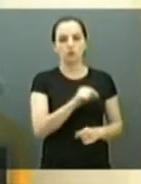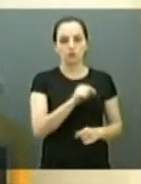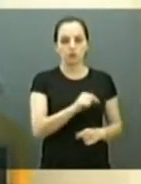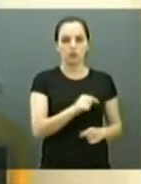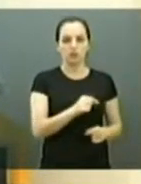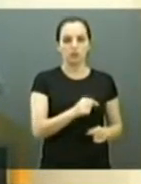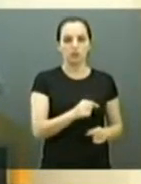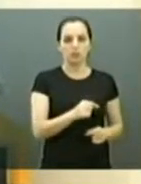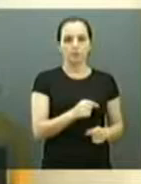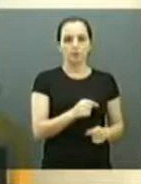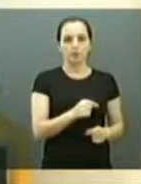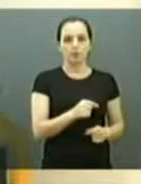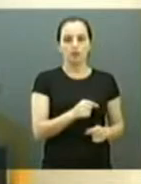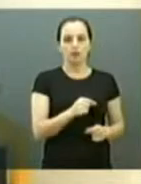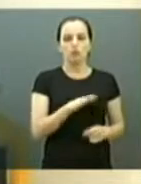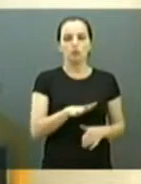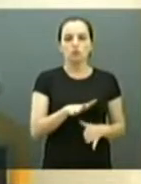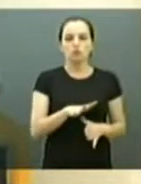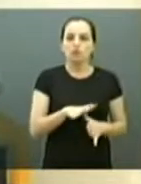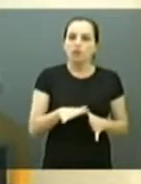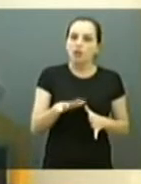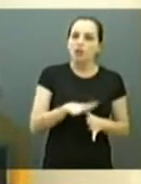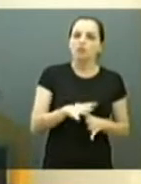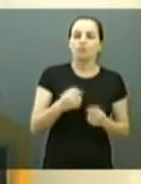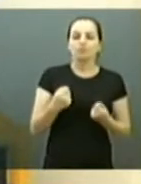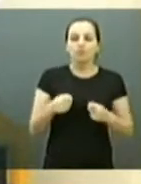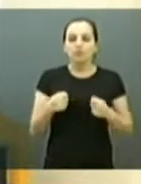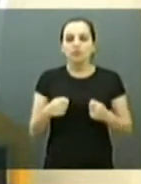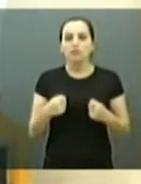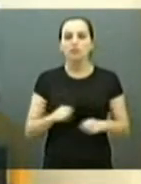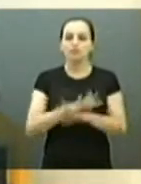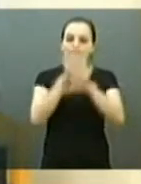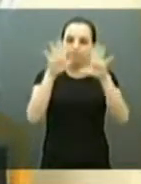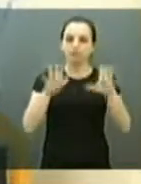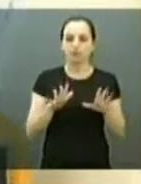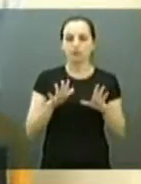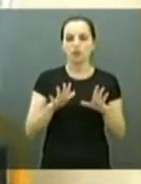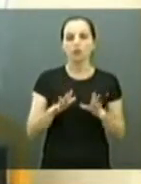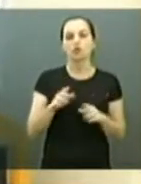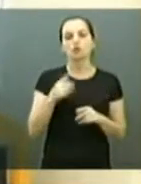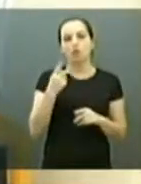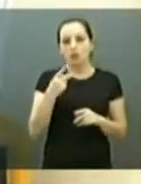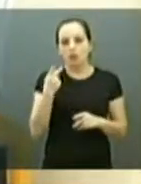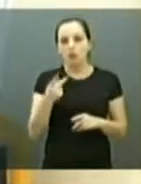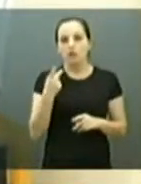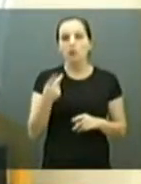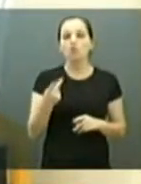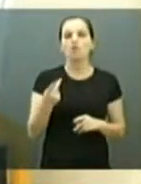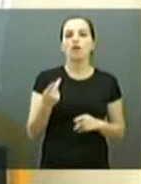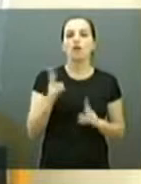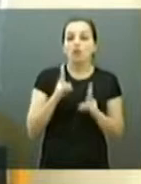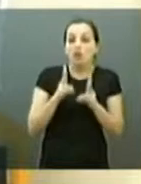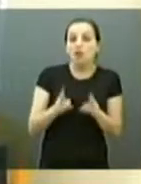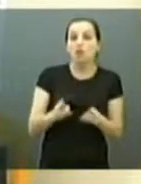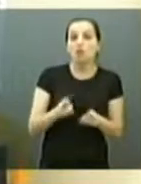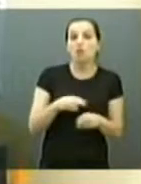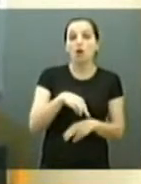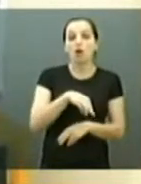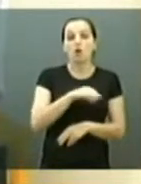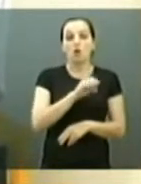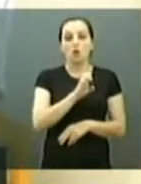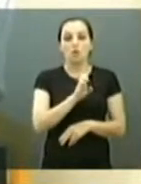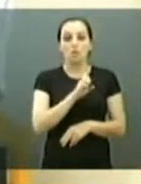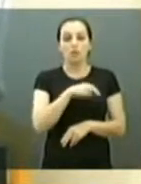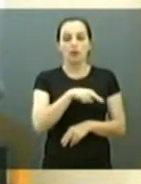ser esclarecida. E entre todas as coisas, ele cita que esse caso é semelhante ao caso do Mensalão, do Zé Dirceu e